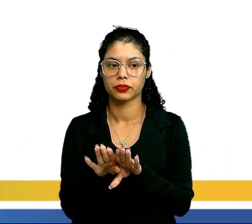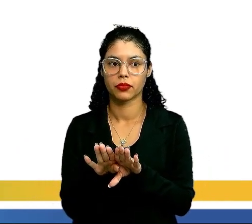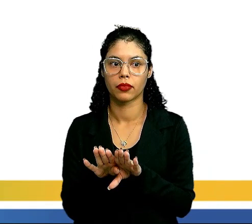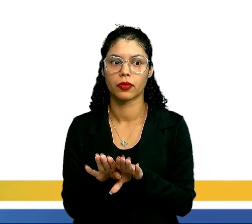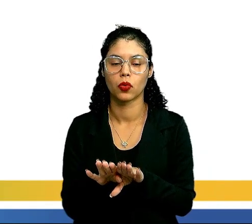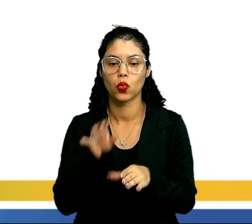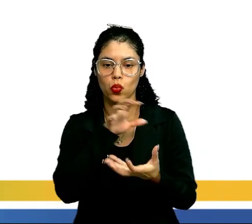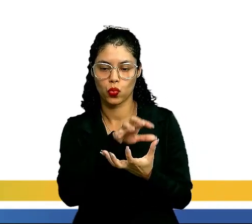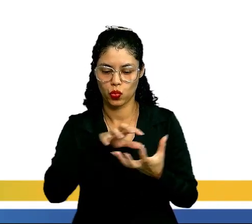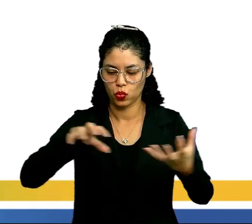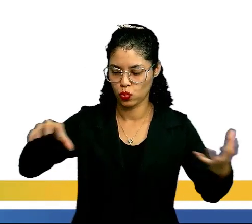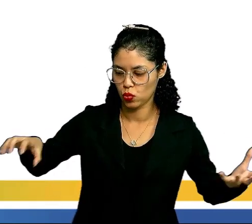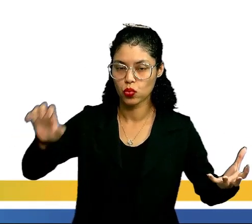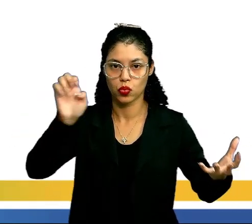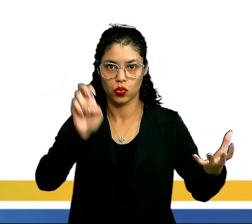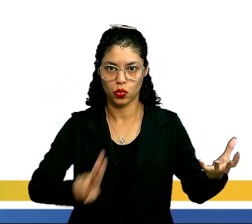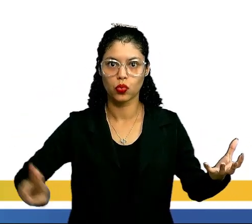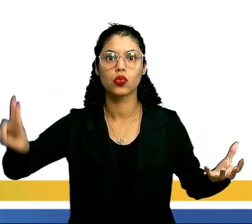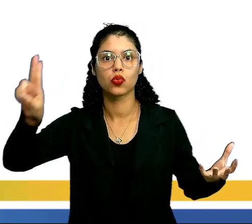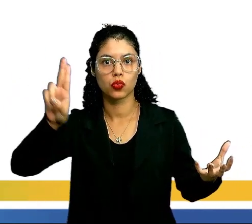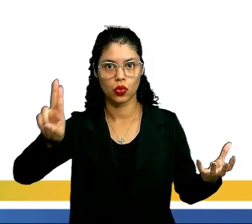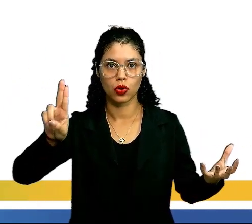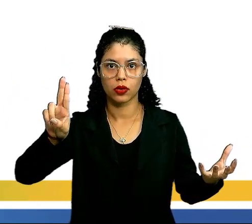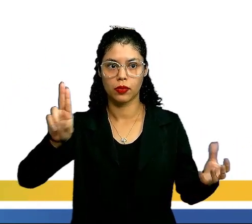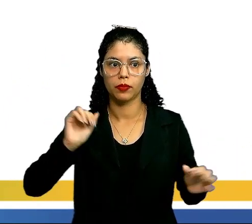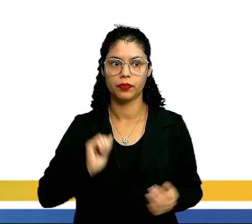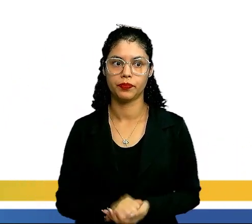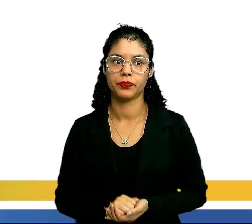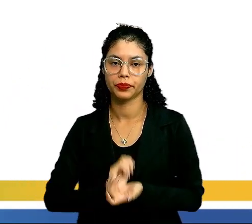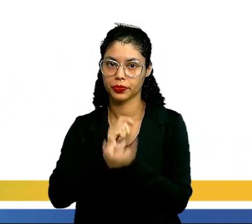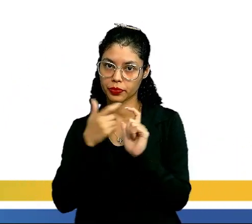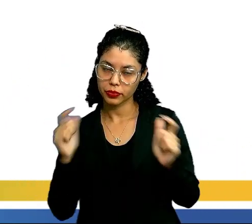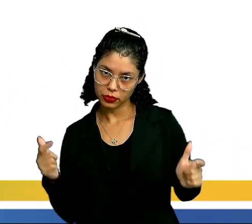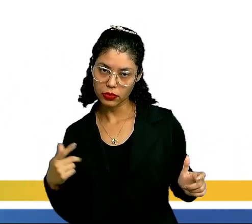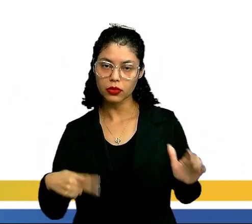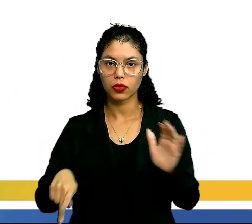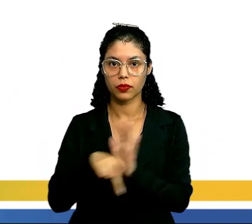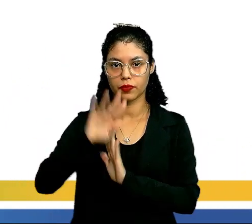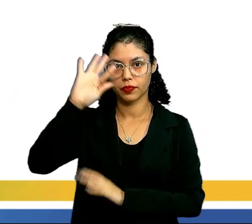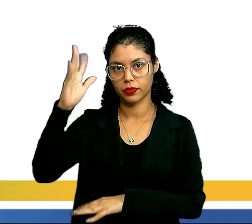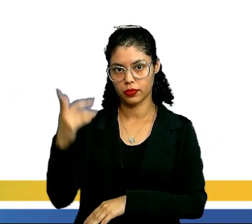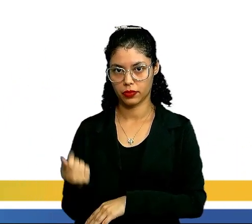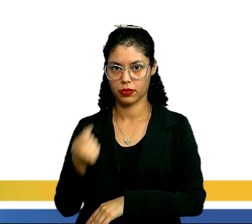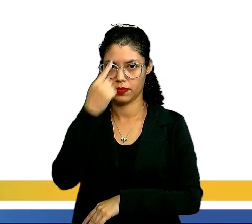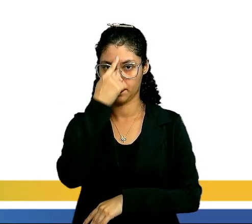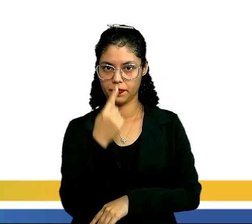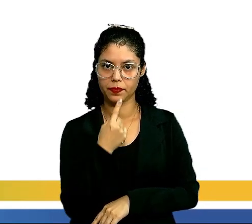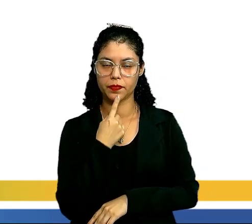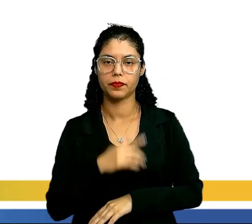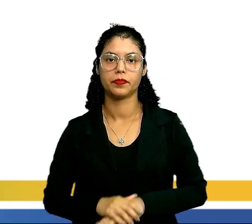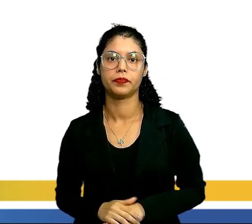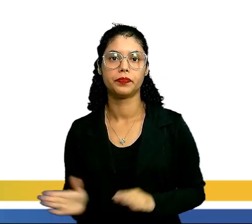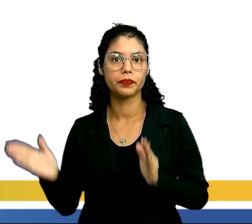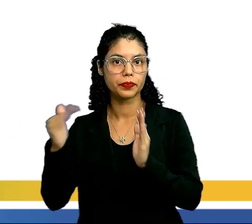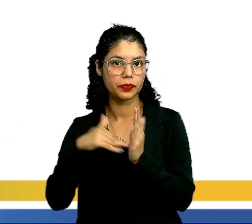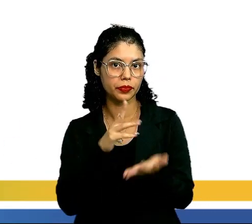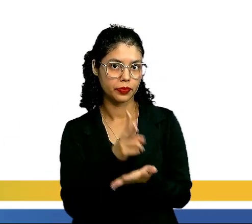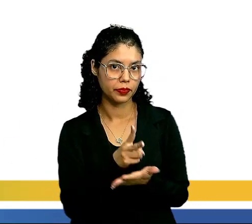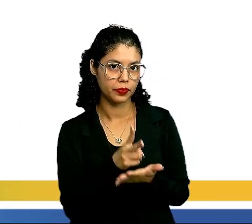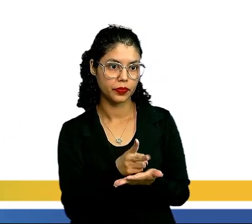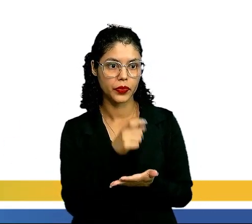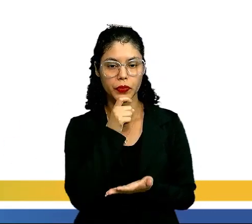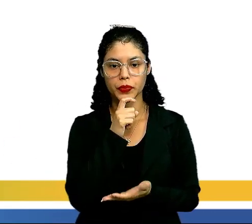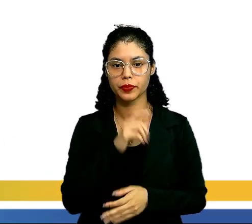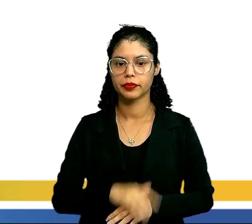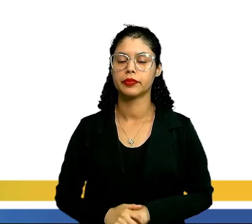tamanho do continente europeu, que está praticamente maior que o continente africano nessa imagem, ou até mesmo a